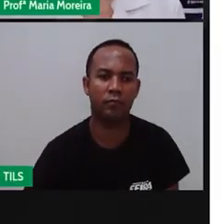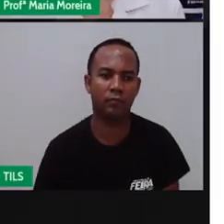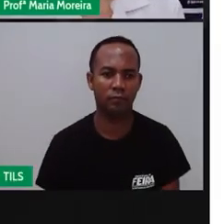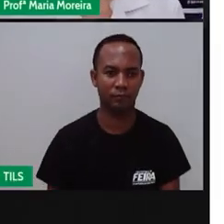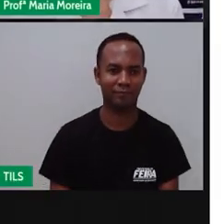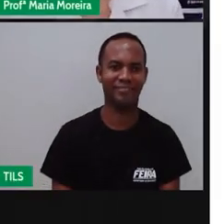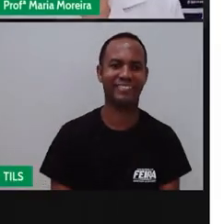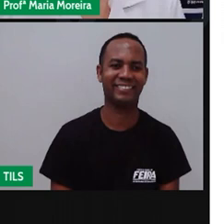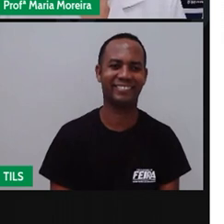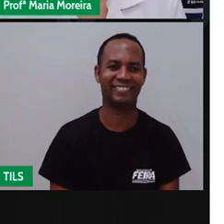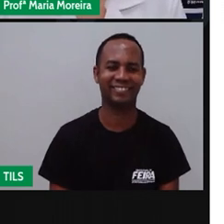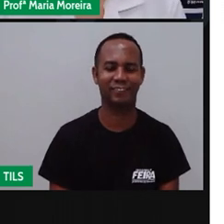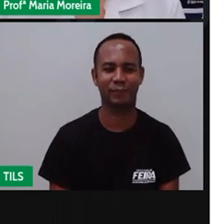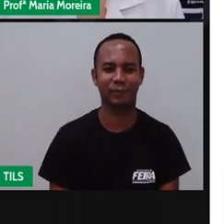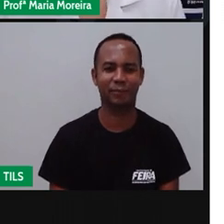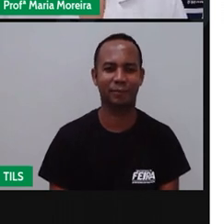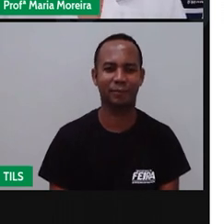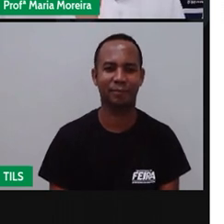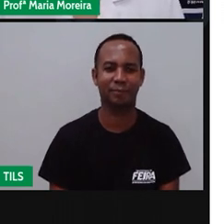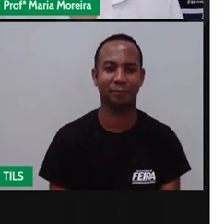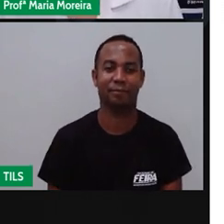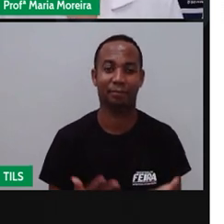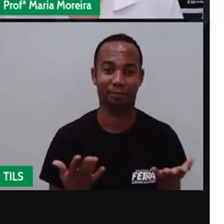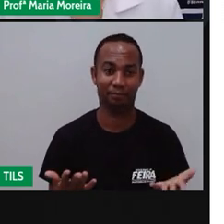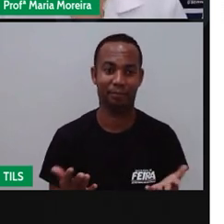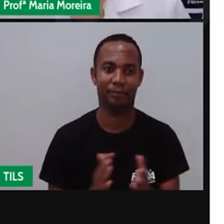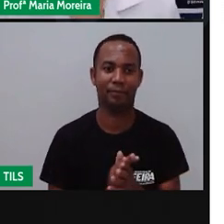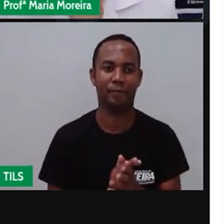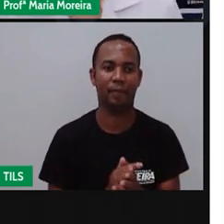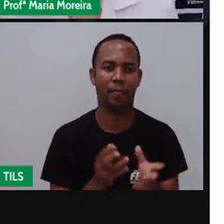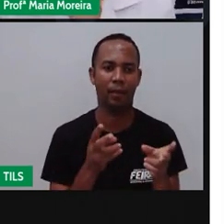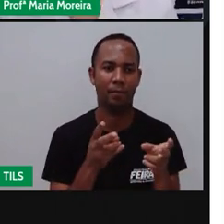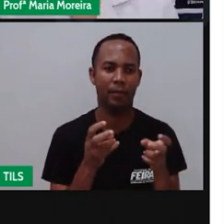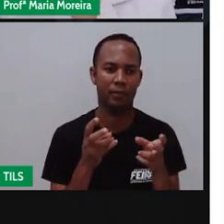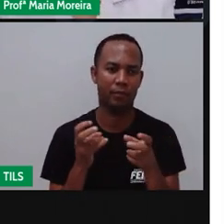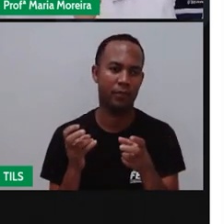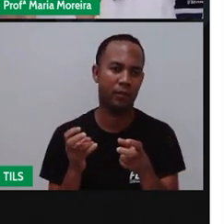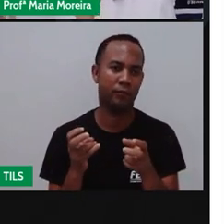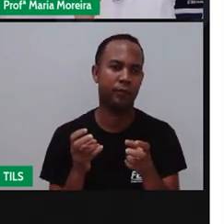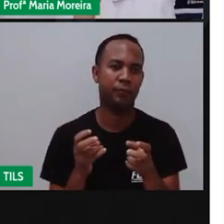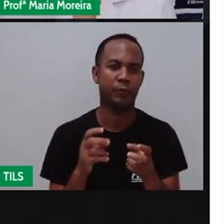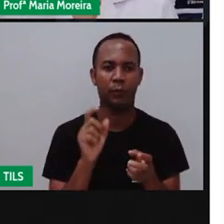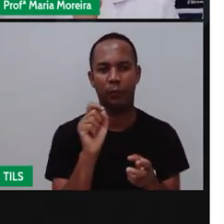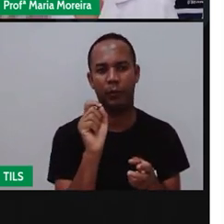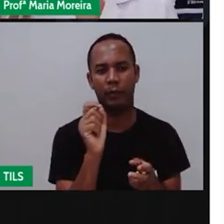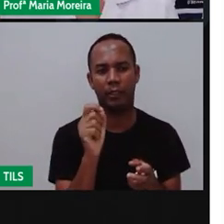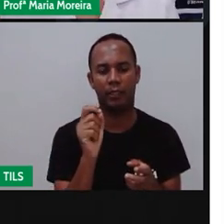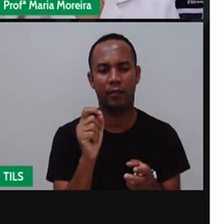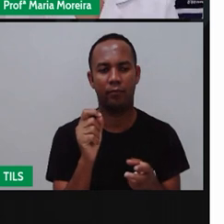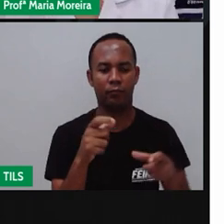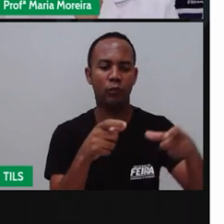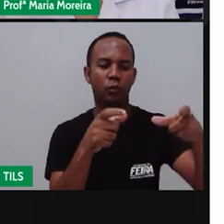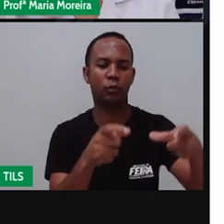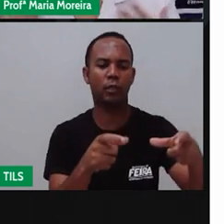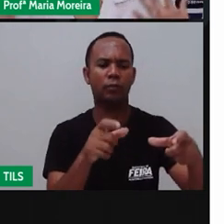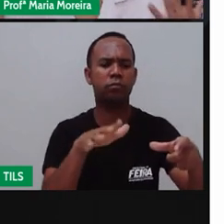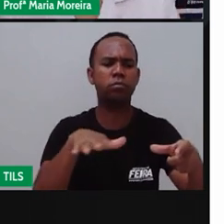Cheguei primeiro que Anderson. Olha só, perceberam, na verdade, essa ligação da paisagem